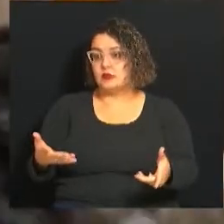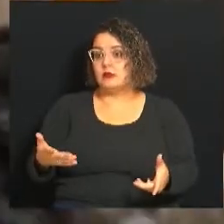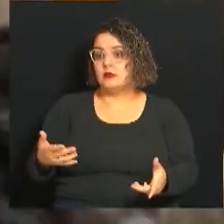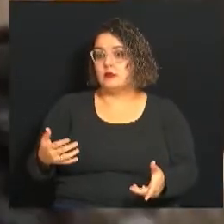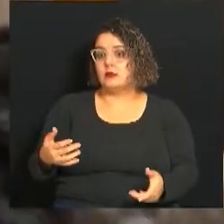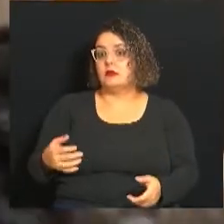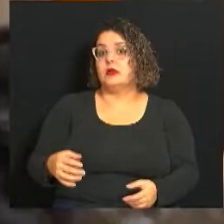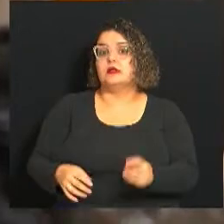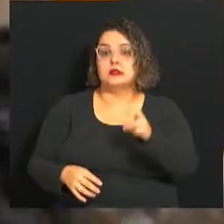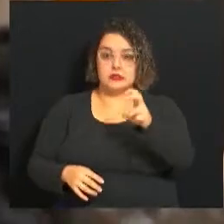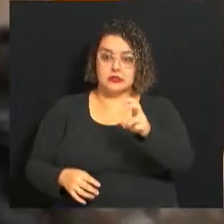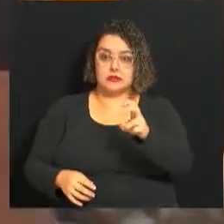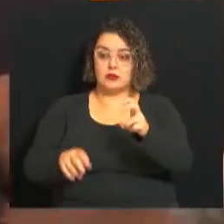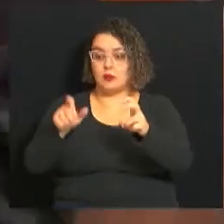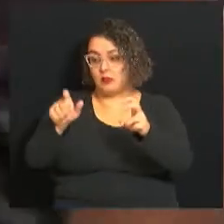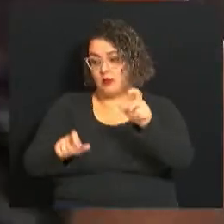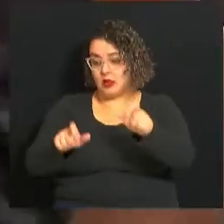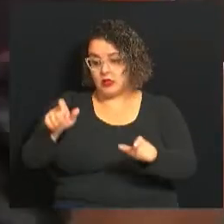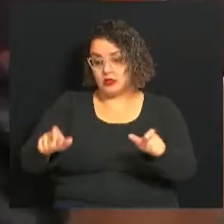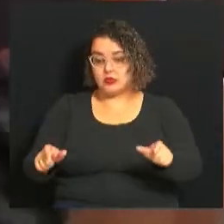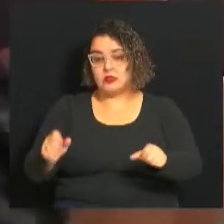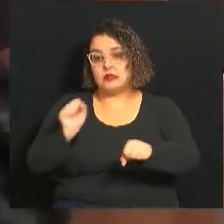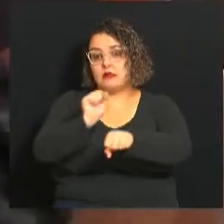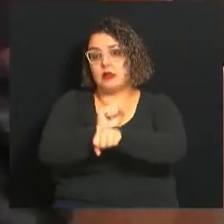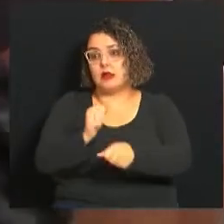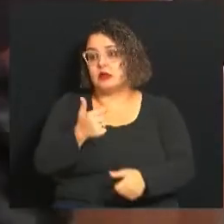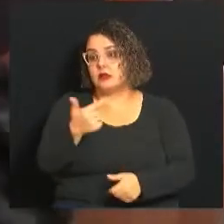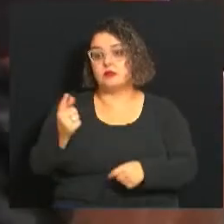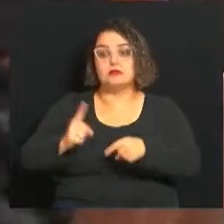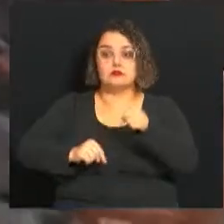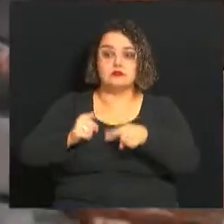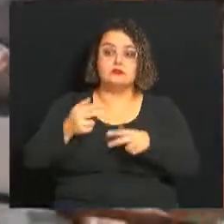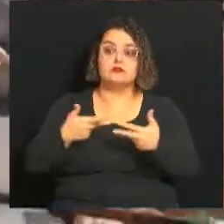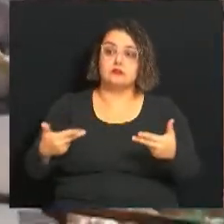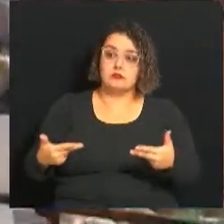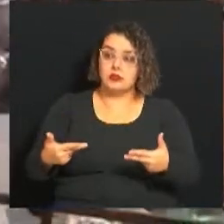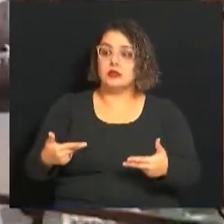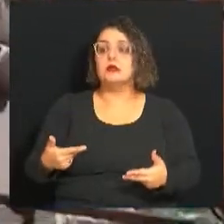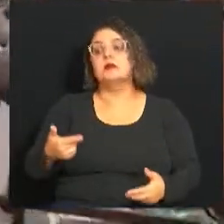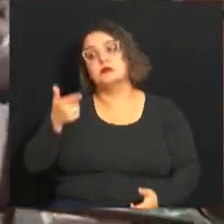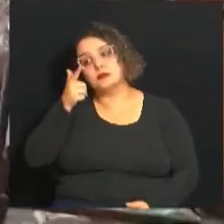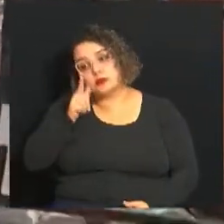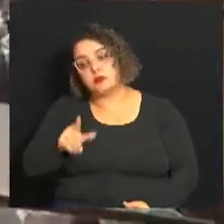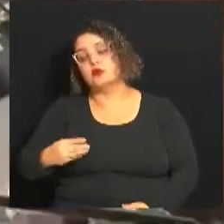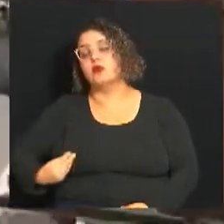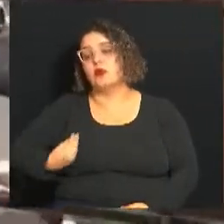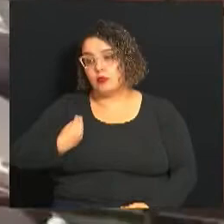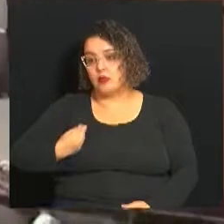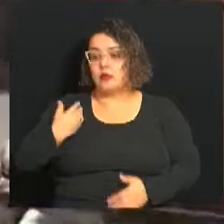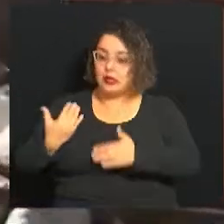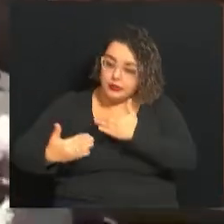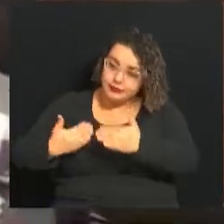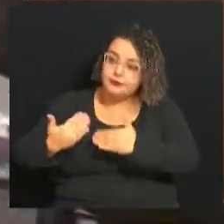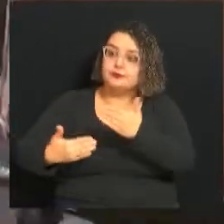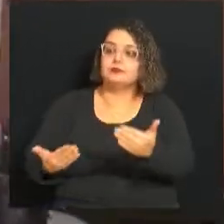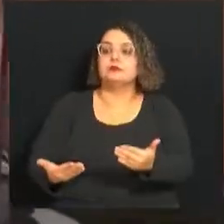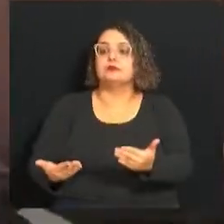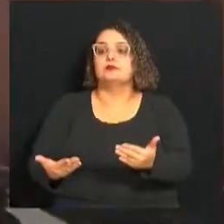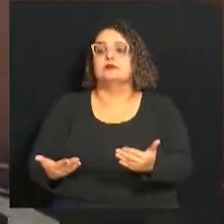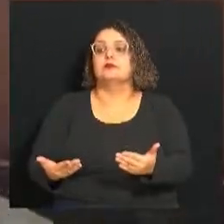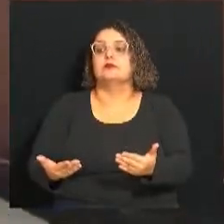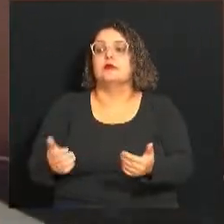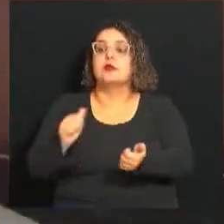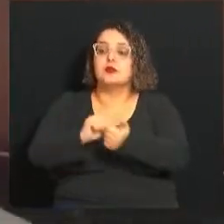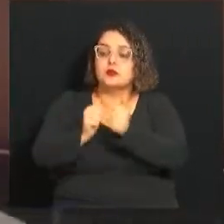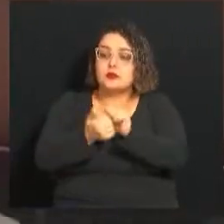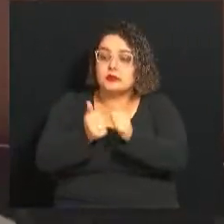5 pessoas paradas, porque não tem material suficiente, mas estamos sobrevivendo, graças a Deus. Né? Estamos levando aí, né, como se diz, nos adaptando,